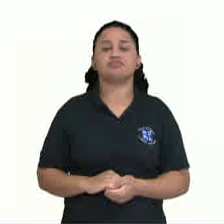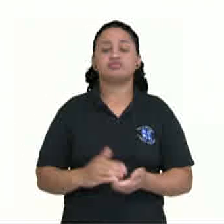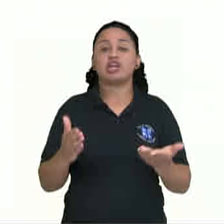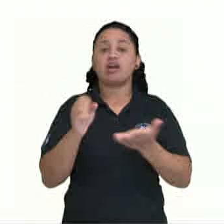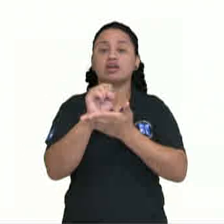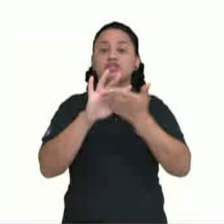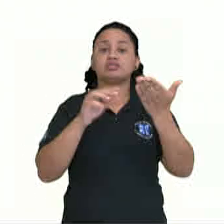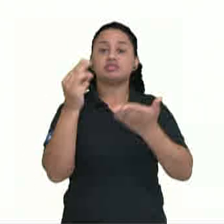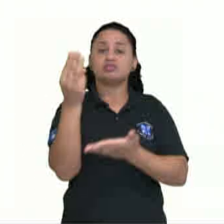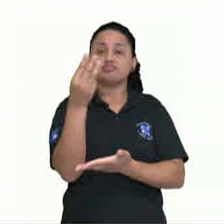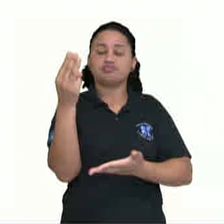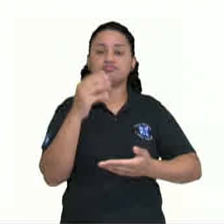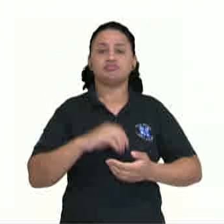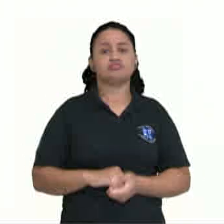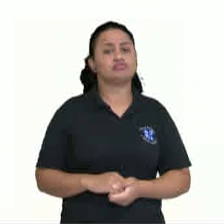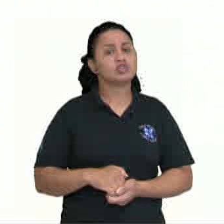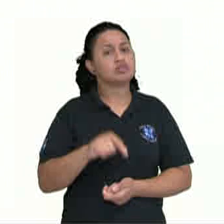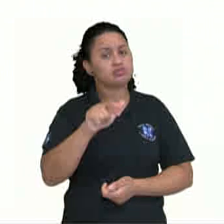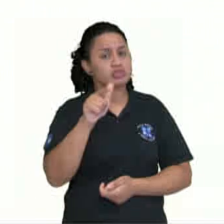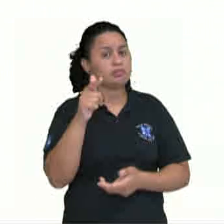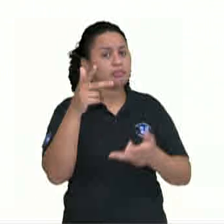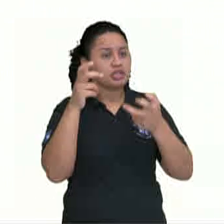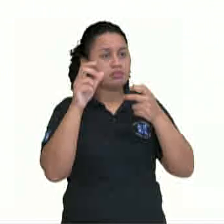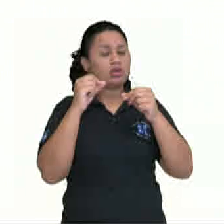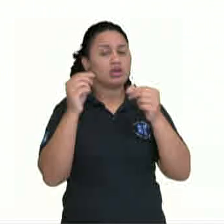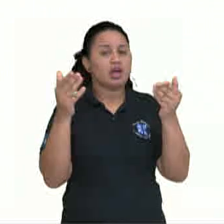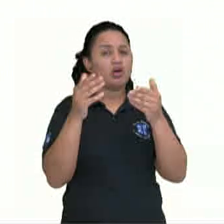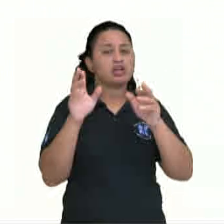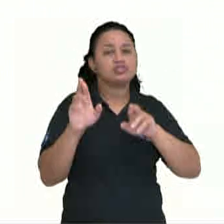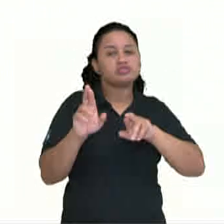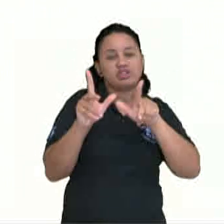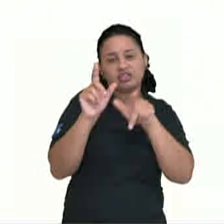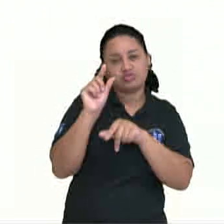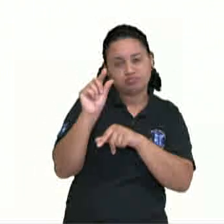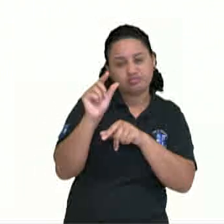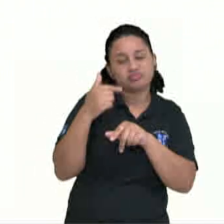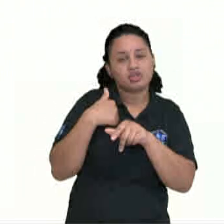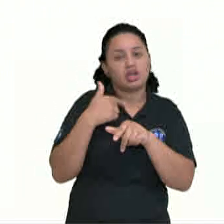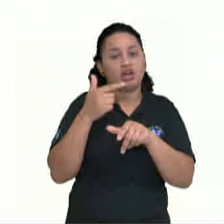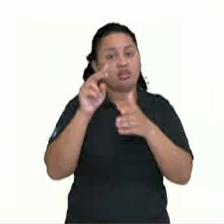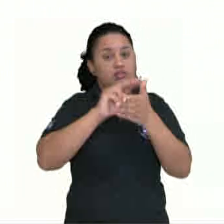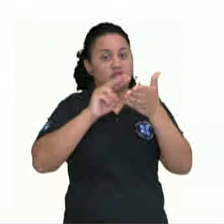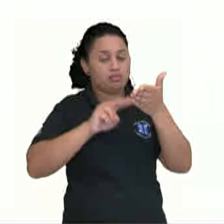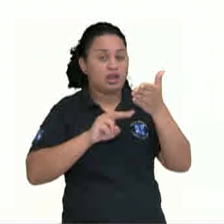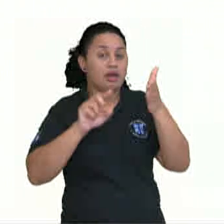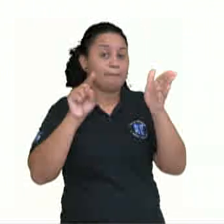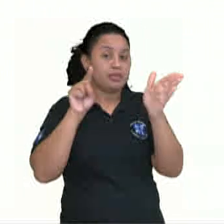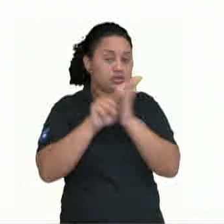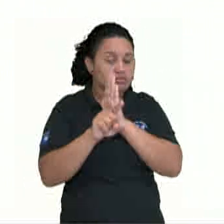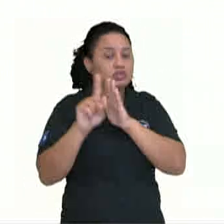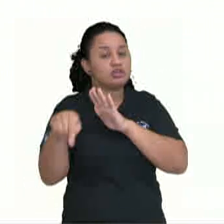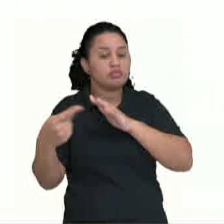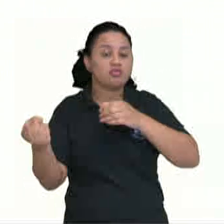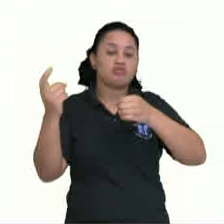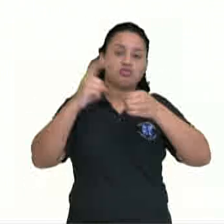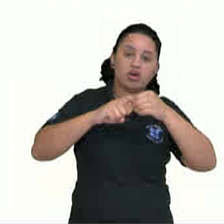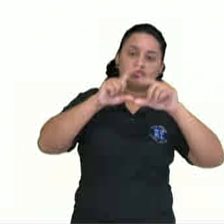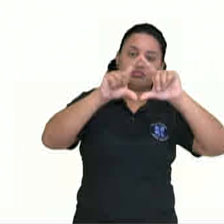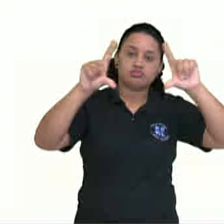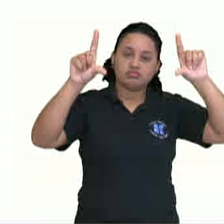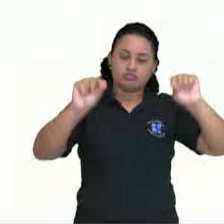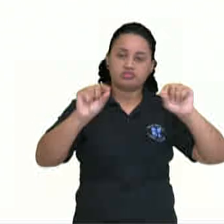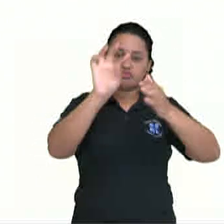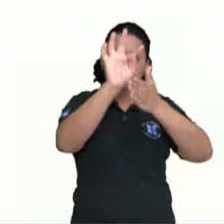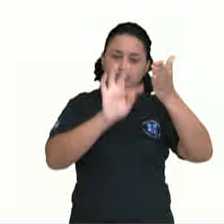atividade. Você deve ter notado, agora a gente vai fazer um pouquinho diferente, tá? Então agora a gente vai ler a questão e depois a gente volta para o fragmento e